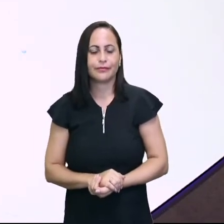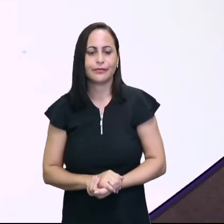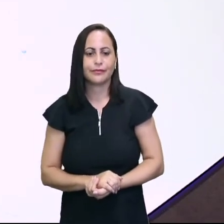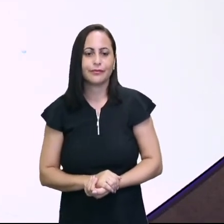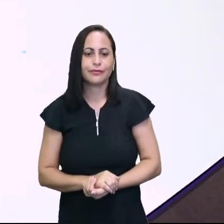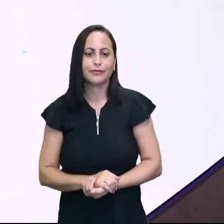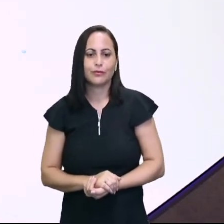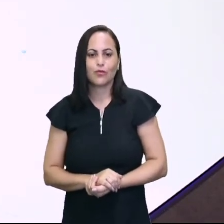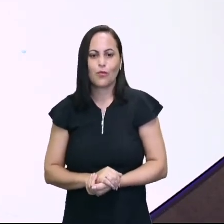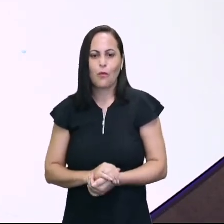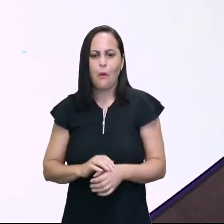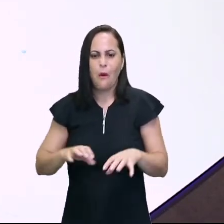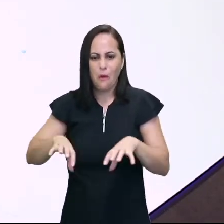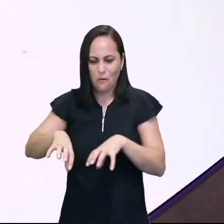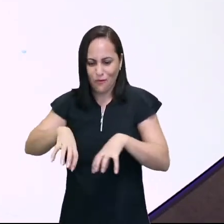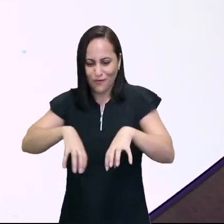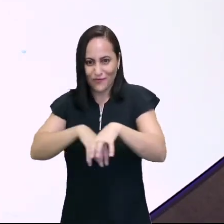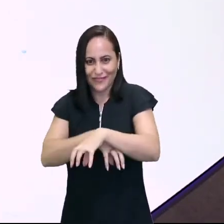Vou mudar tudo.